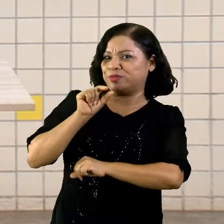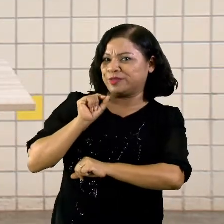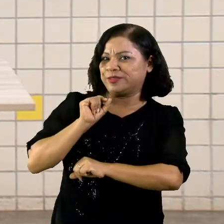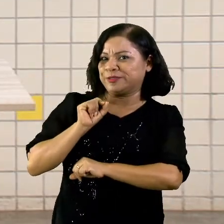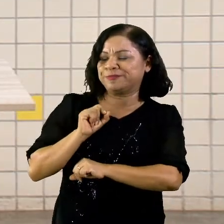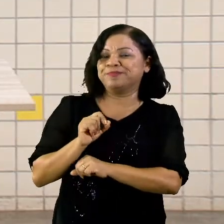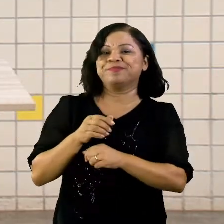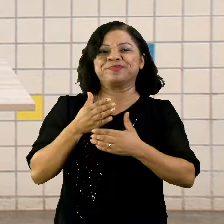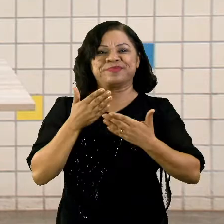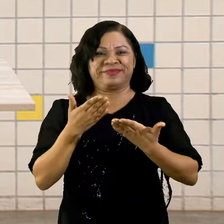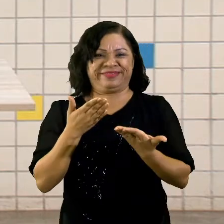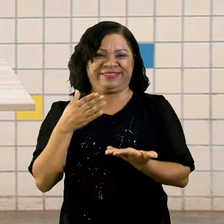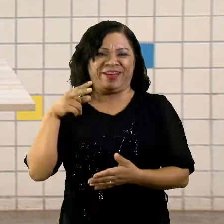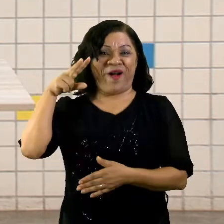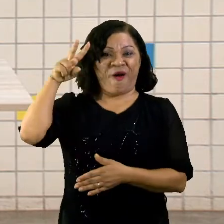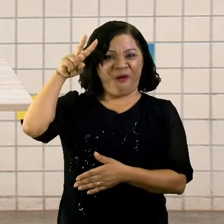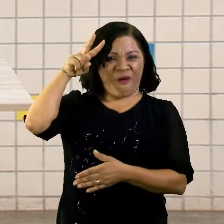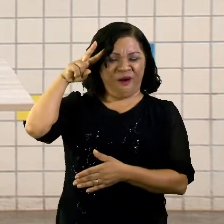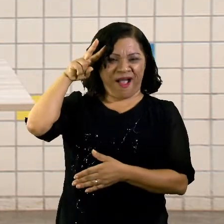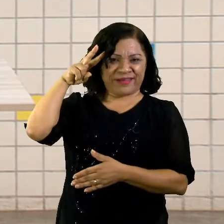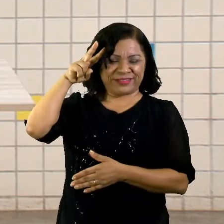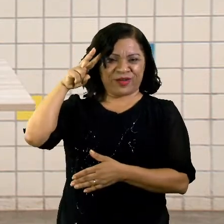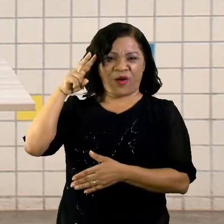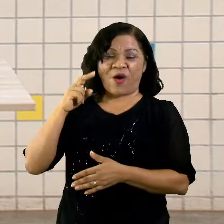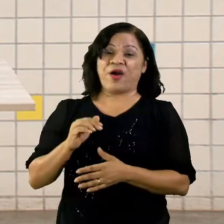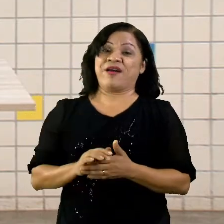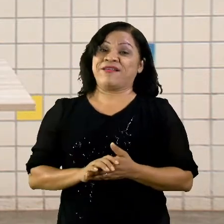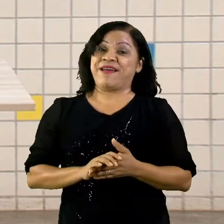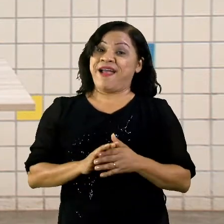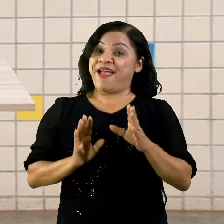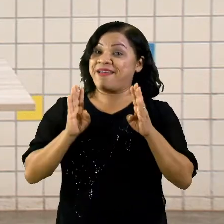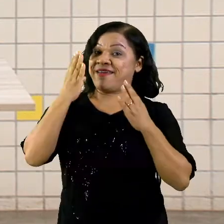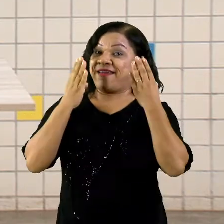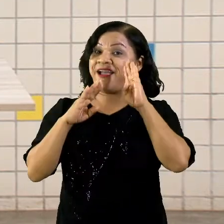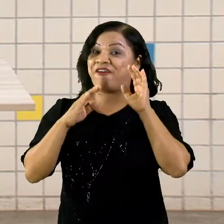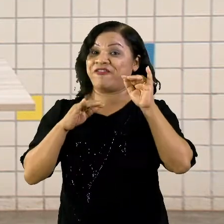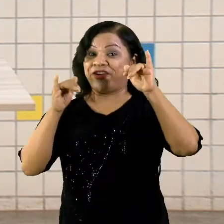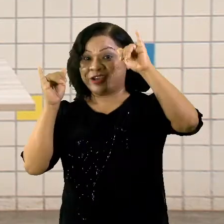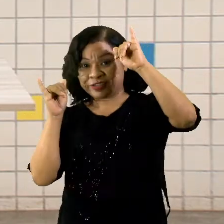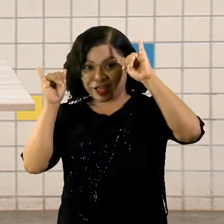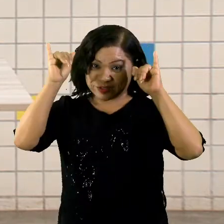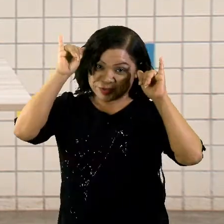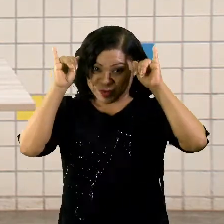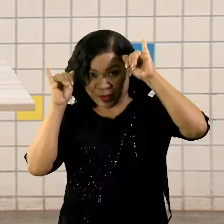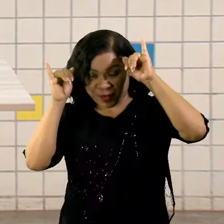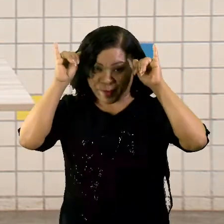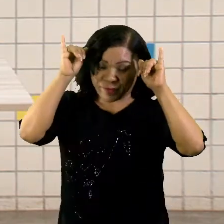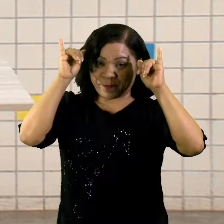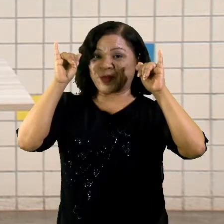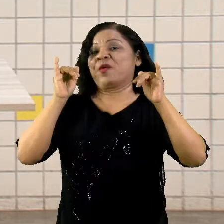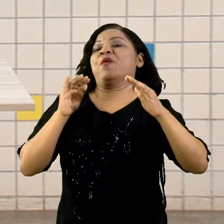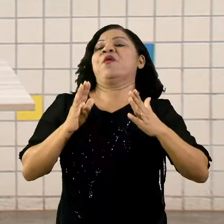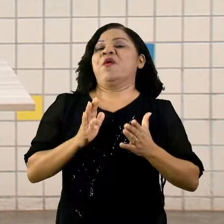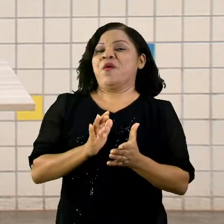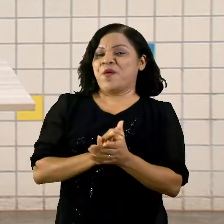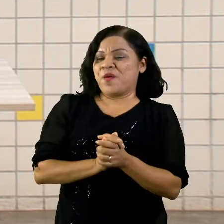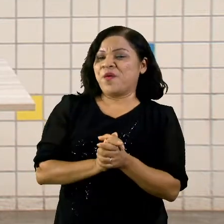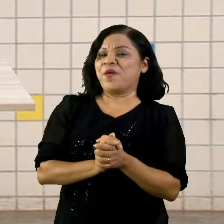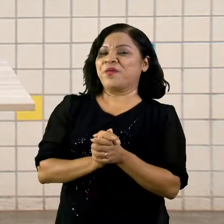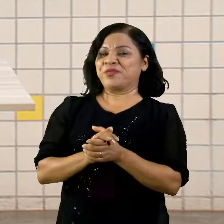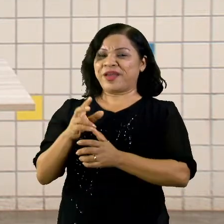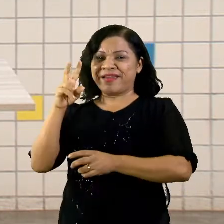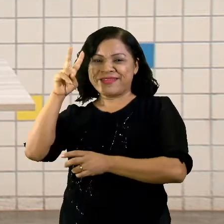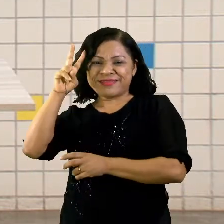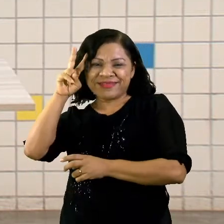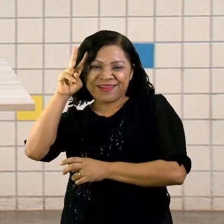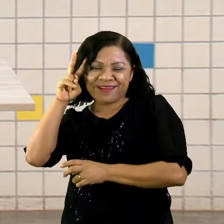boi e a festa Bumba Meu Boi é inspirada por toda essa história. Na festa, as